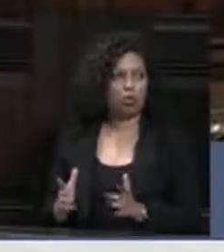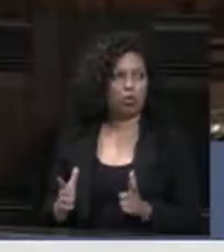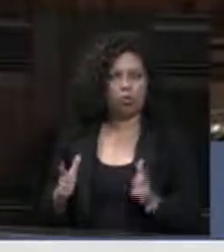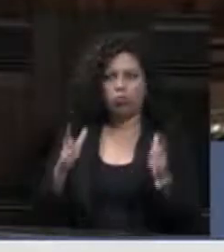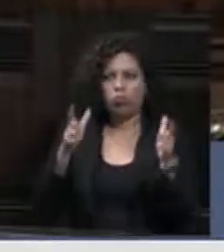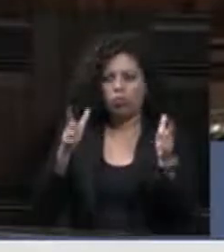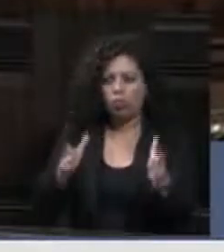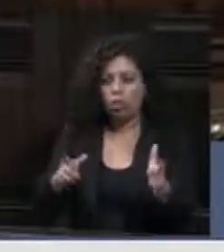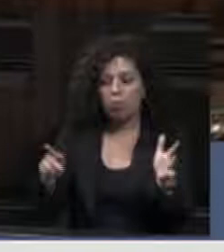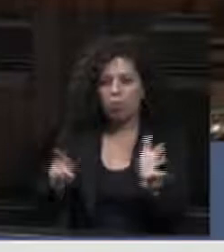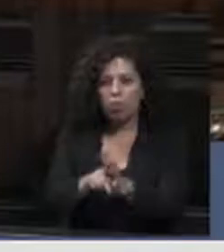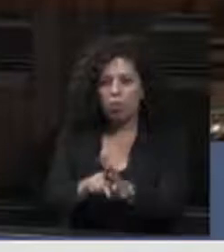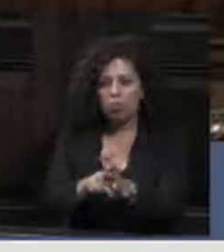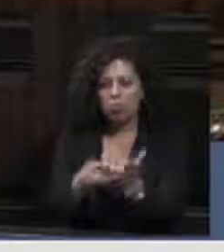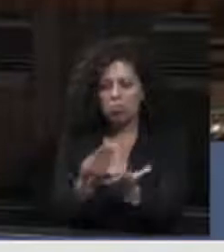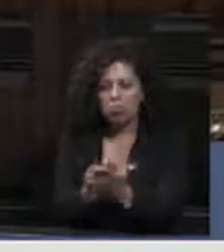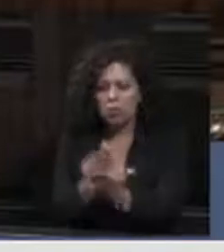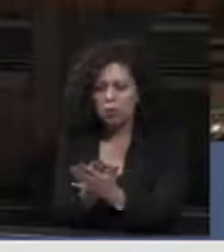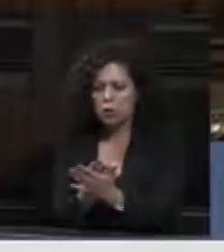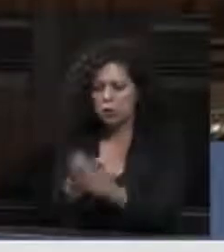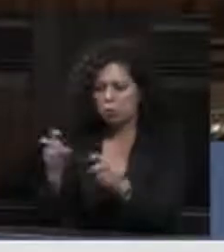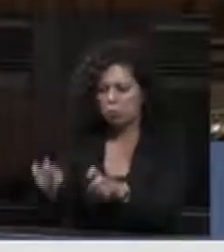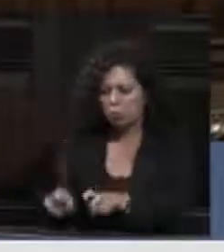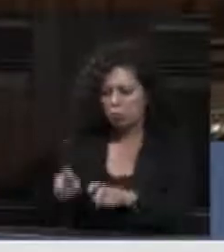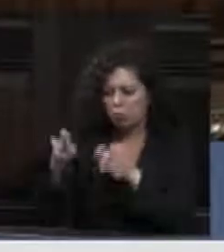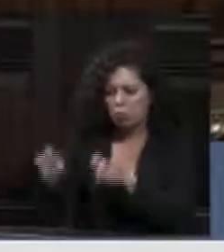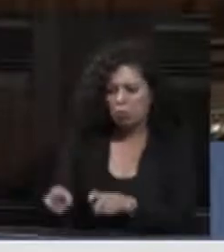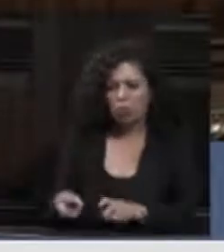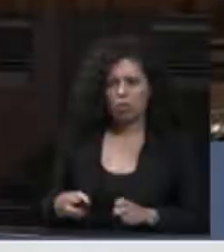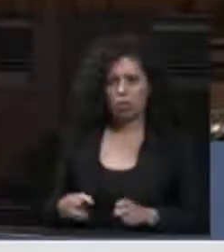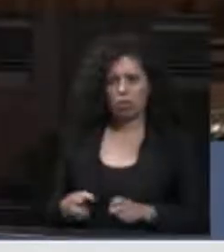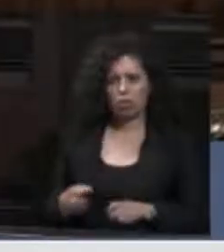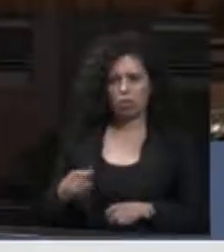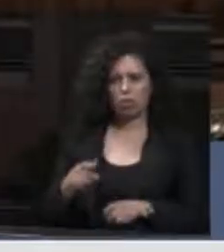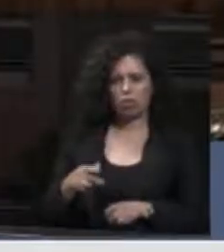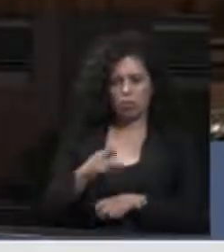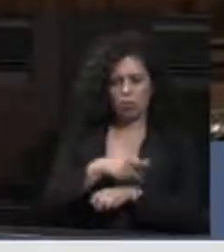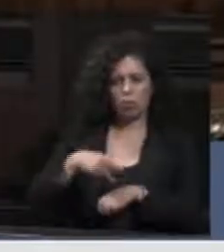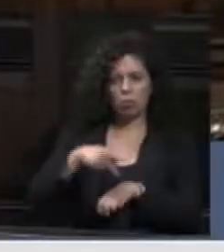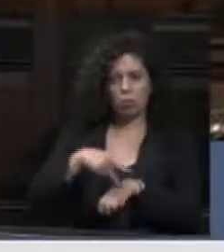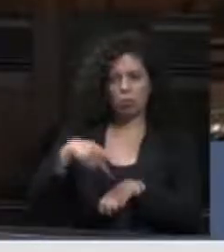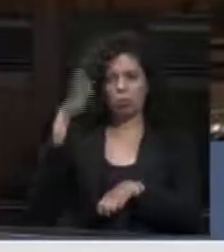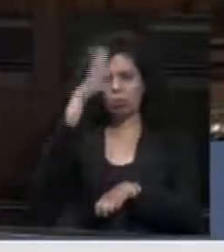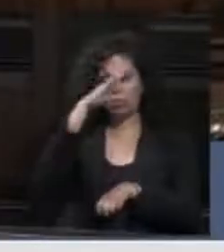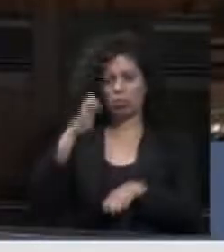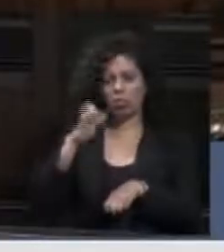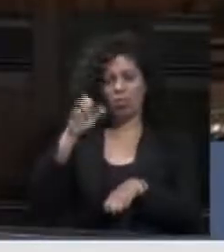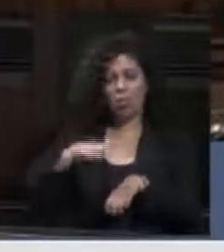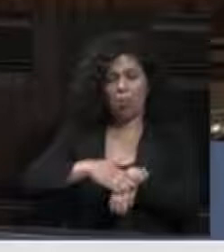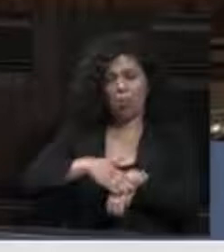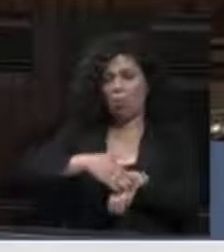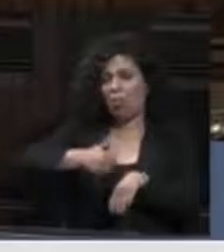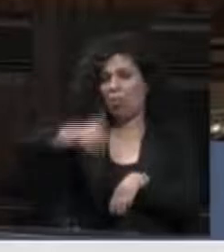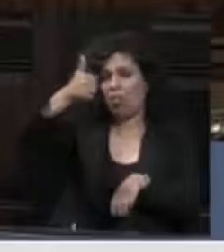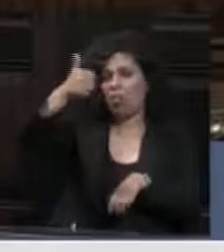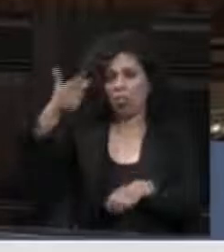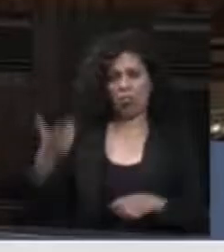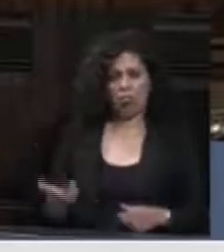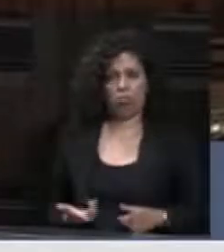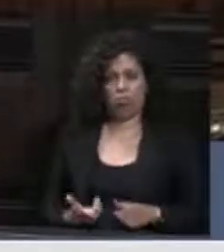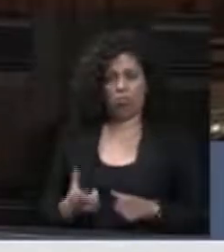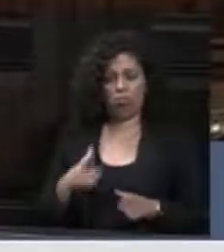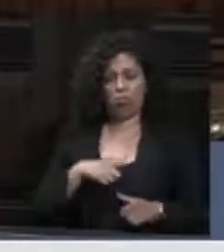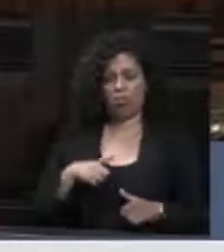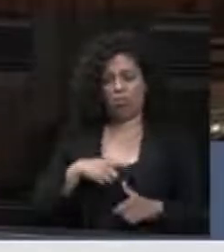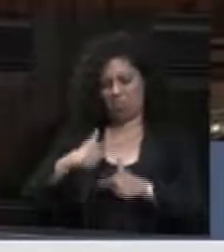escolas técnico-agrícolas da América Latina. Tem uma larga tradição de formação de quadros